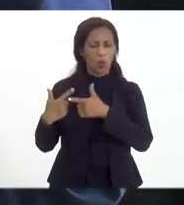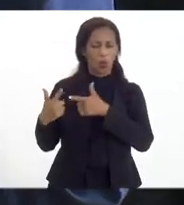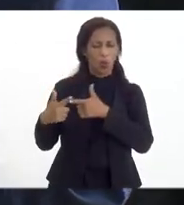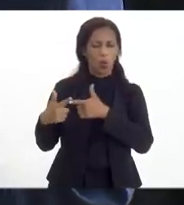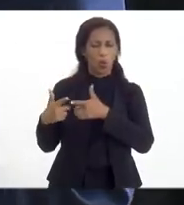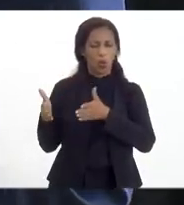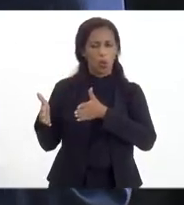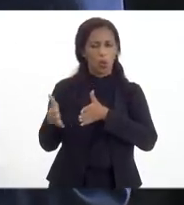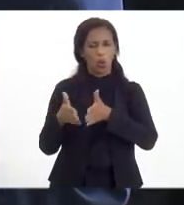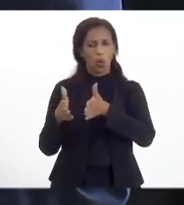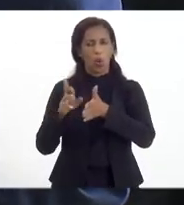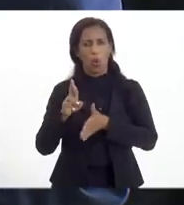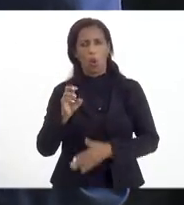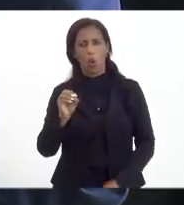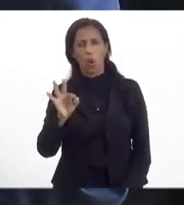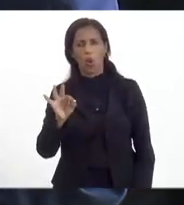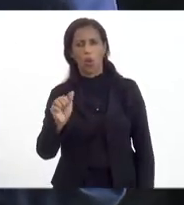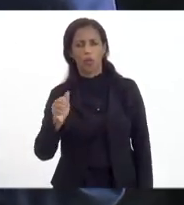4.